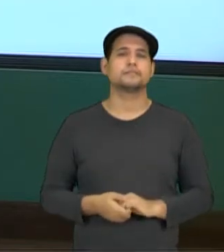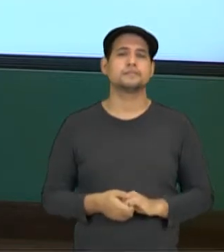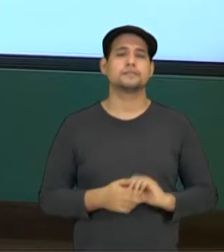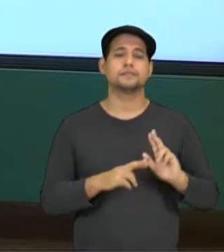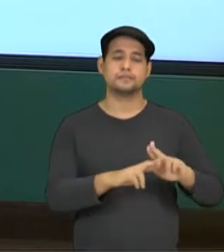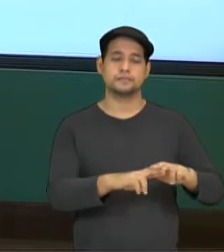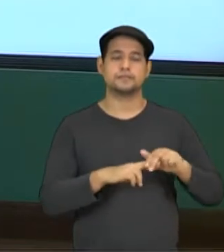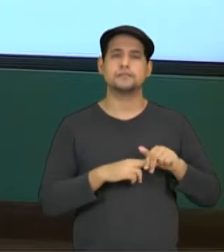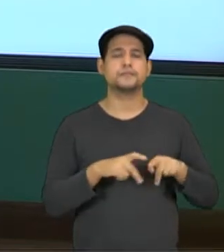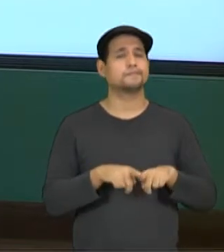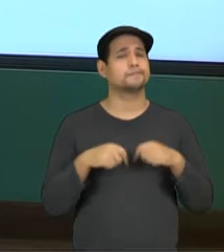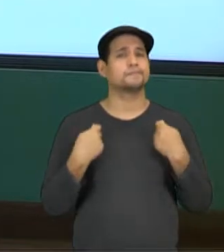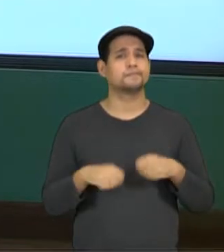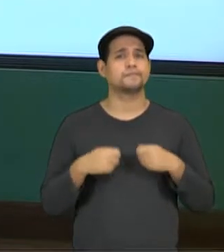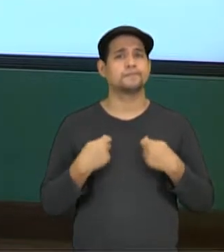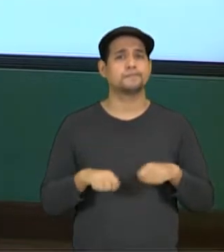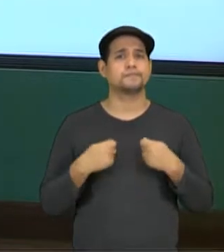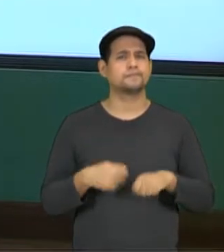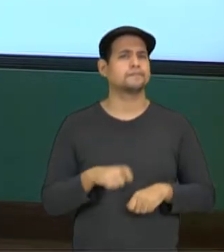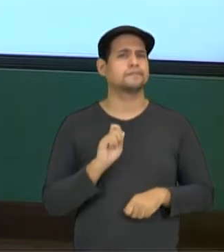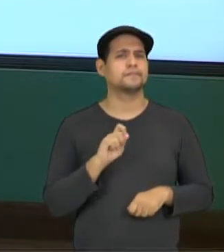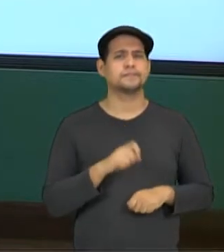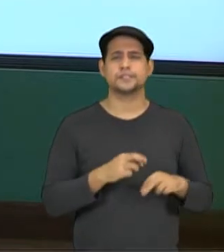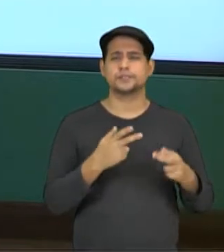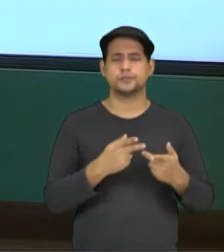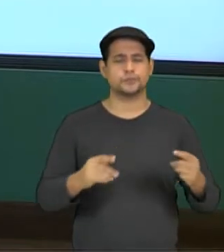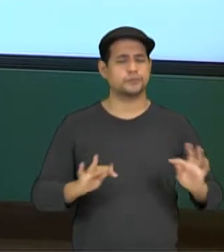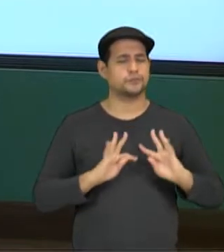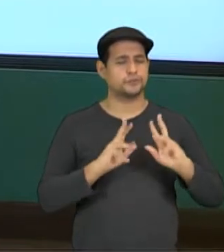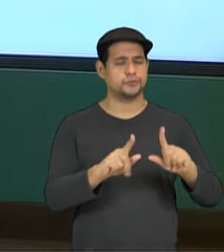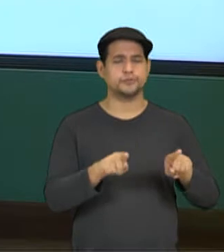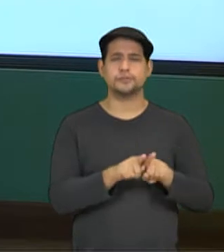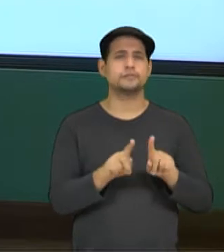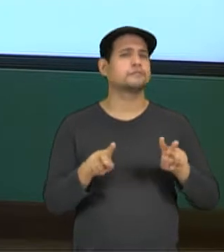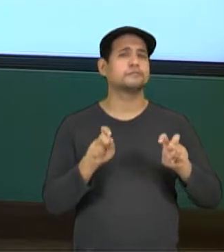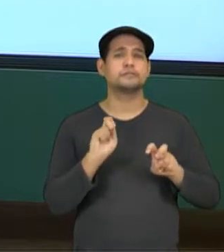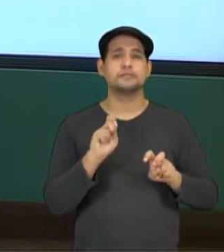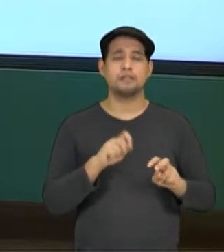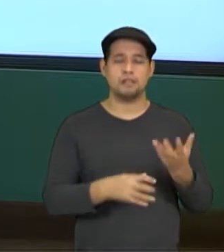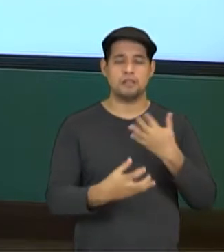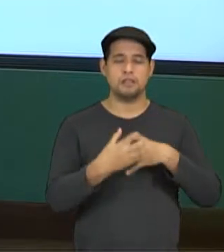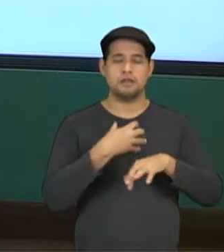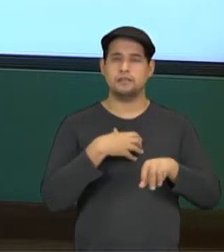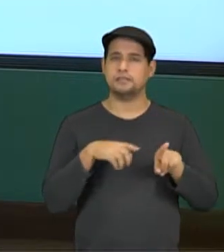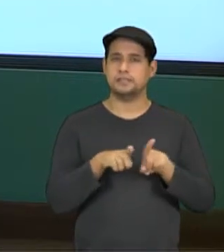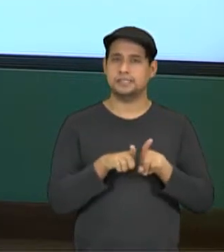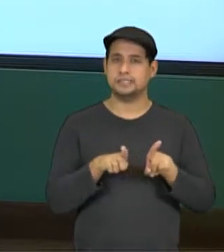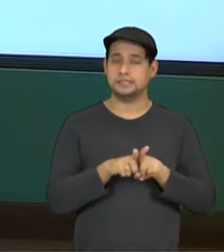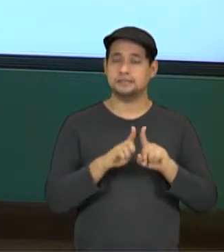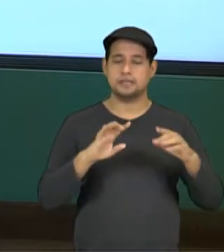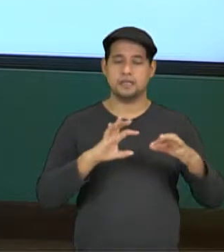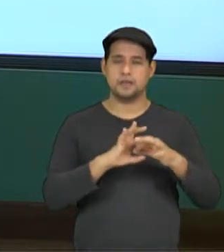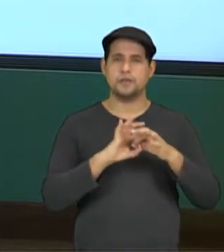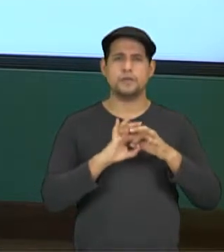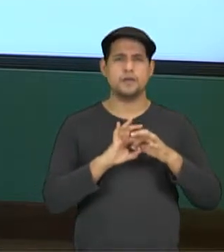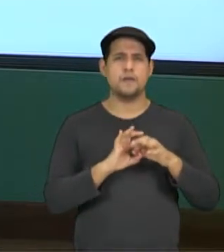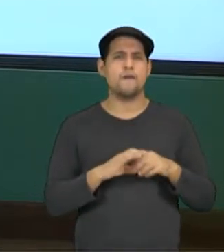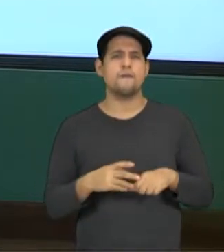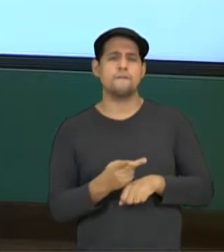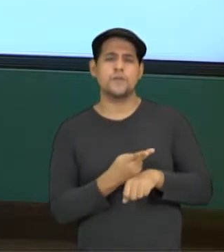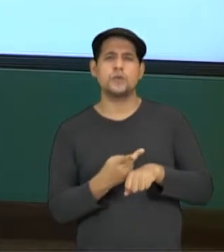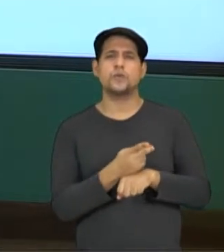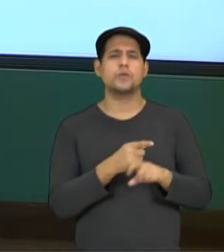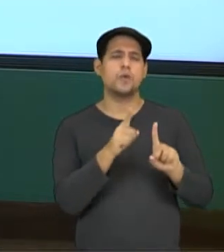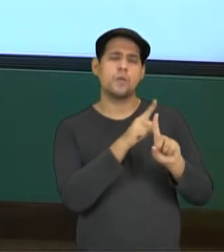por isso é necessário a participação de todos, a questão da resiliência, né, dessa união em busca